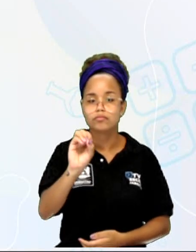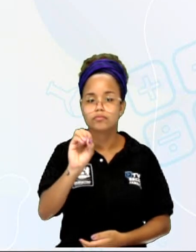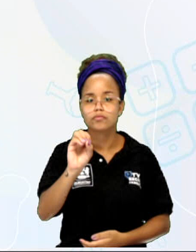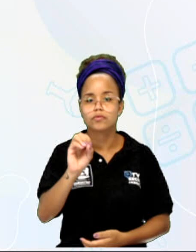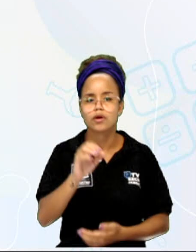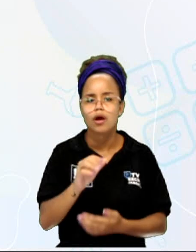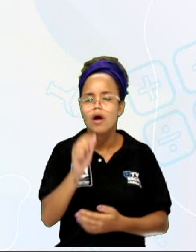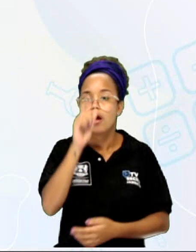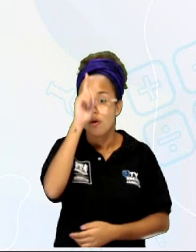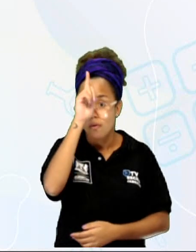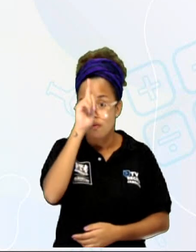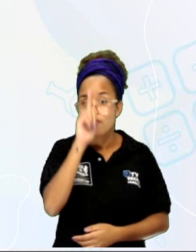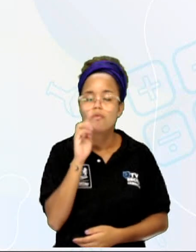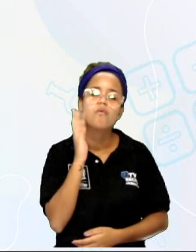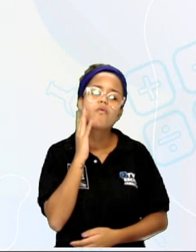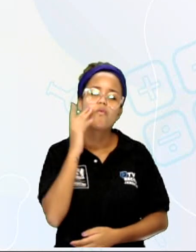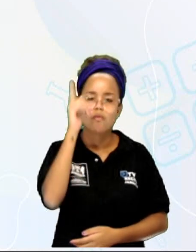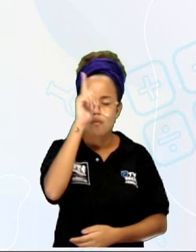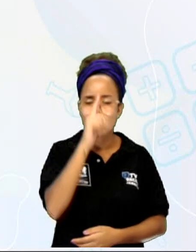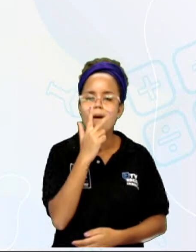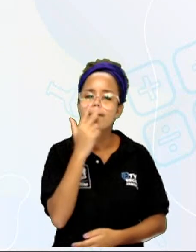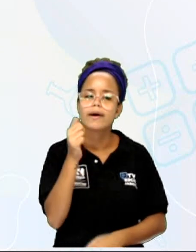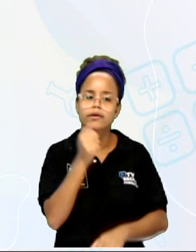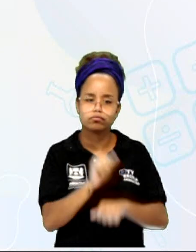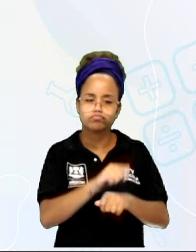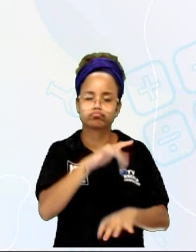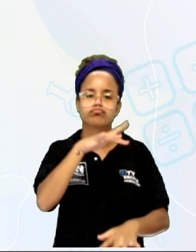cor amarelada parecida com ouro, né?